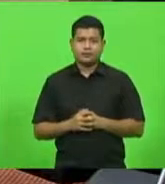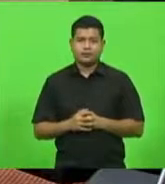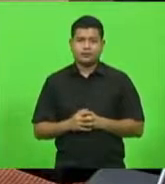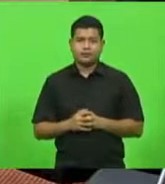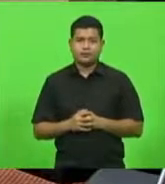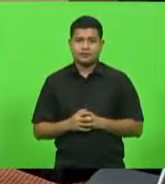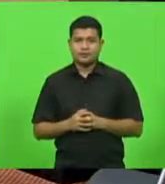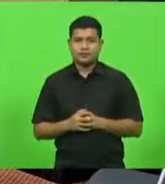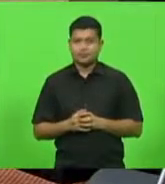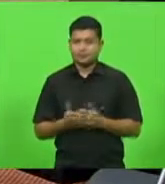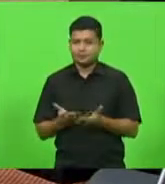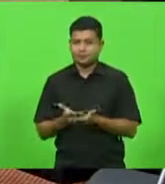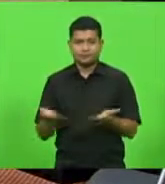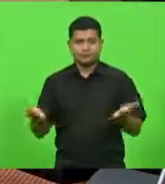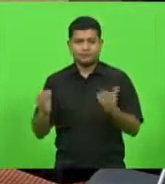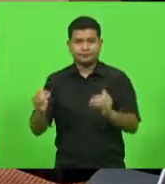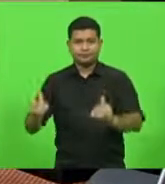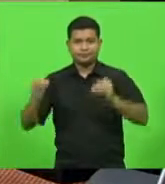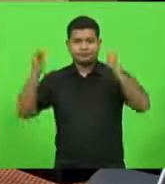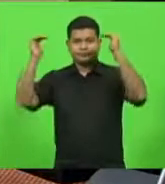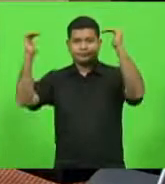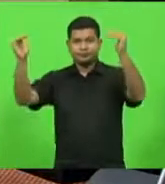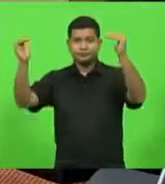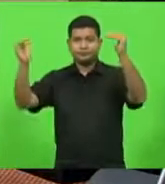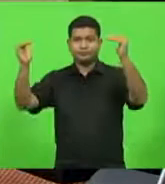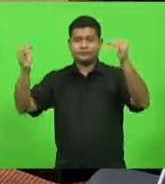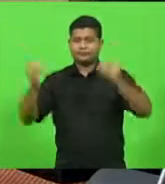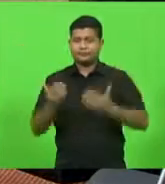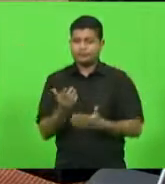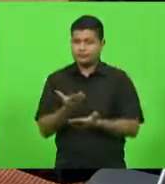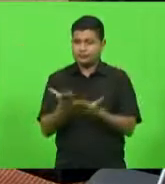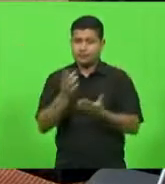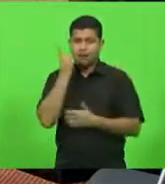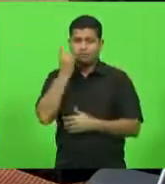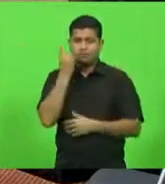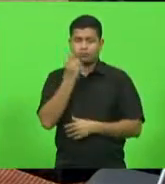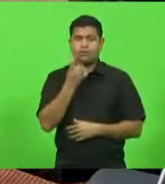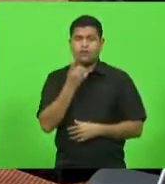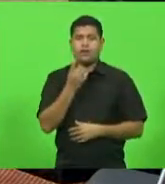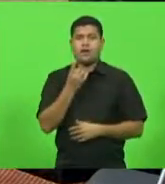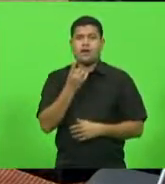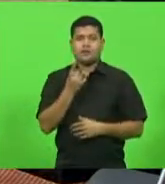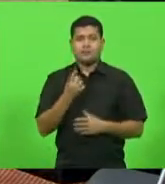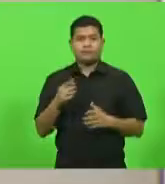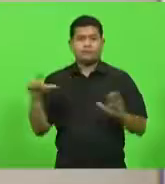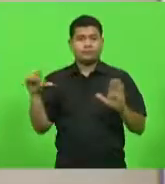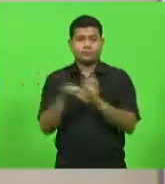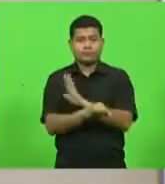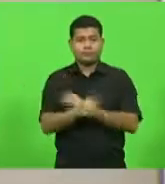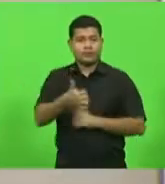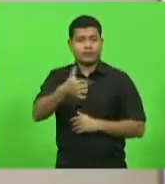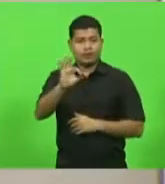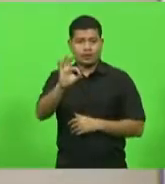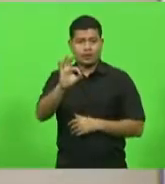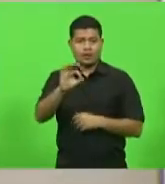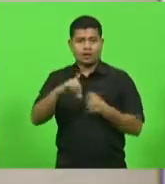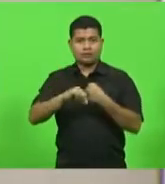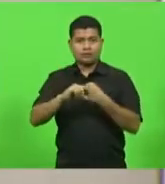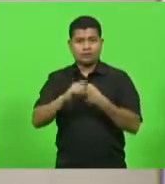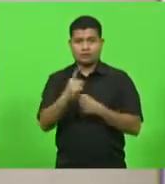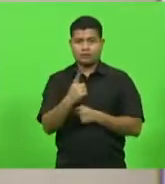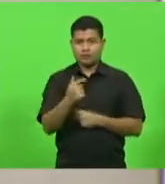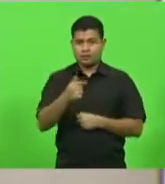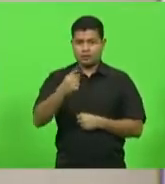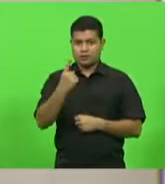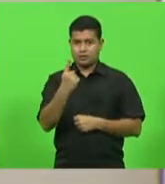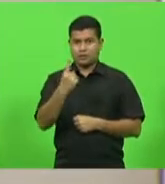Excelentíssimas autoridades, senhoras e senhores deputados, nos termos do inciso 10 do artigo 71 da